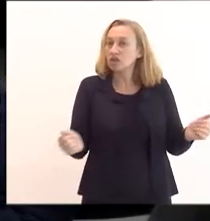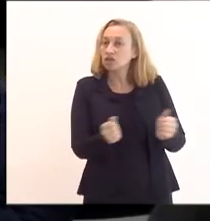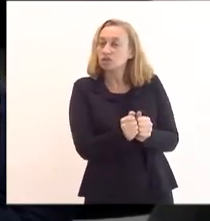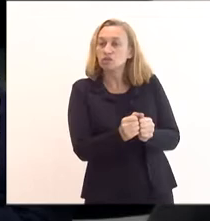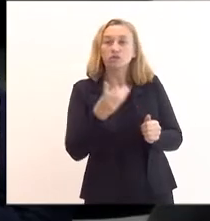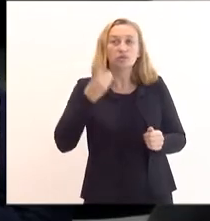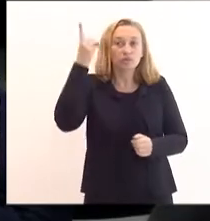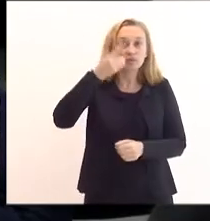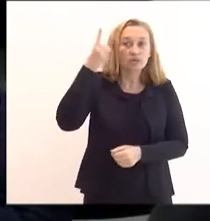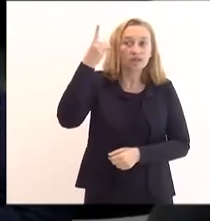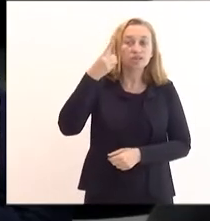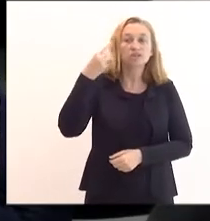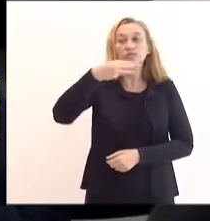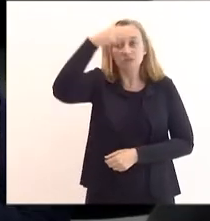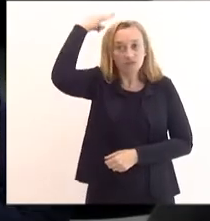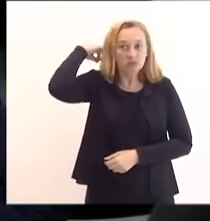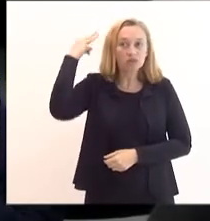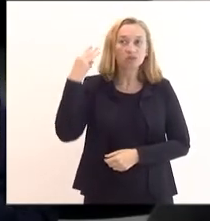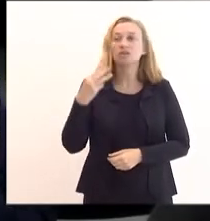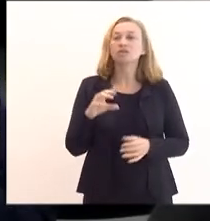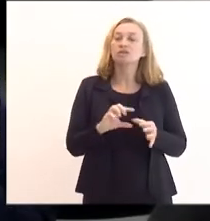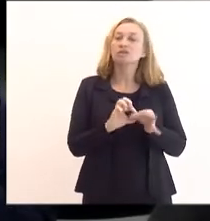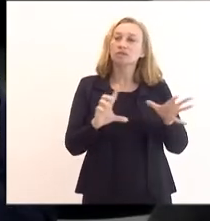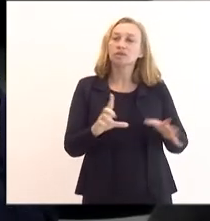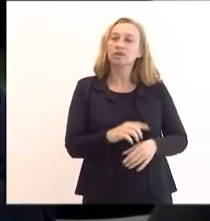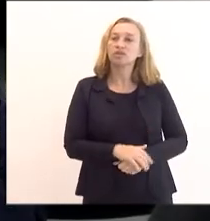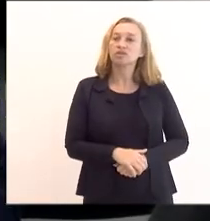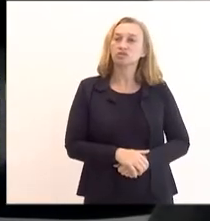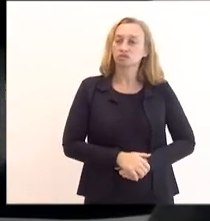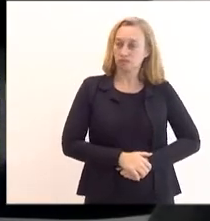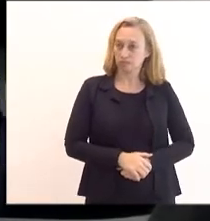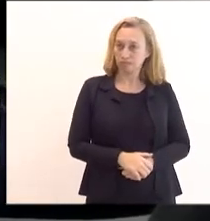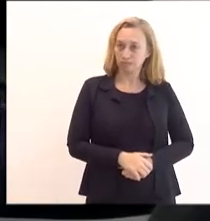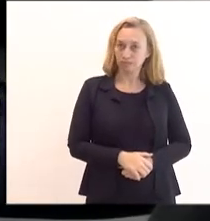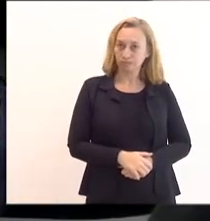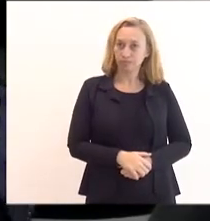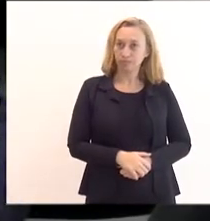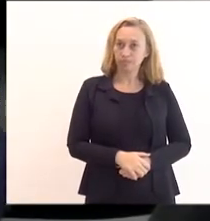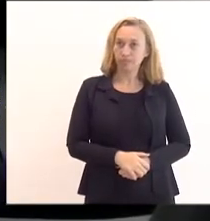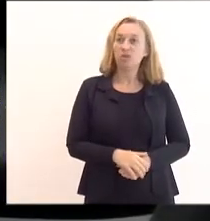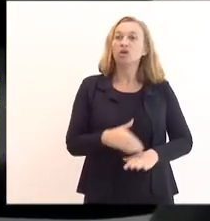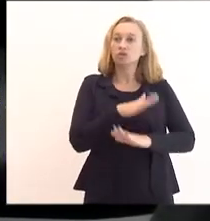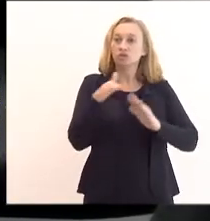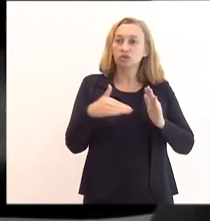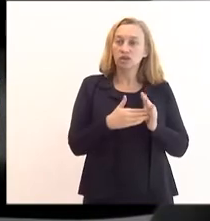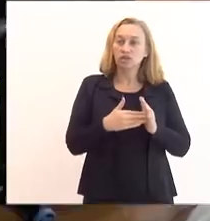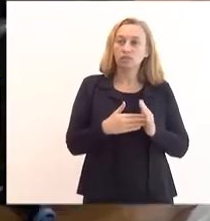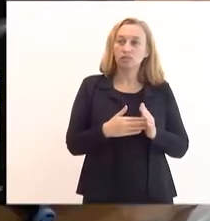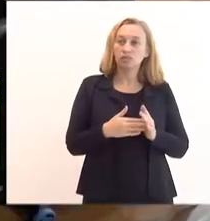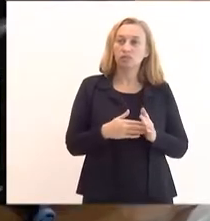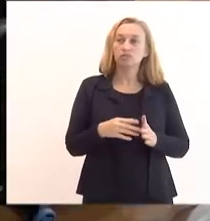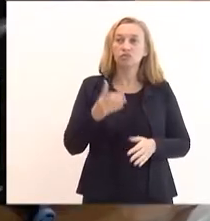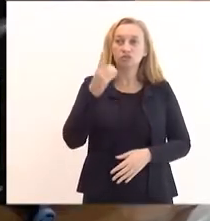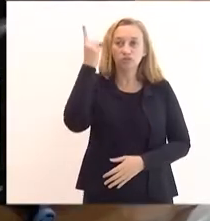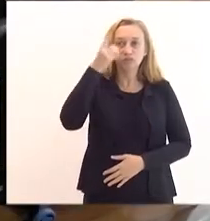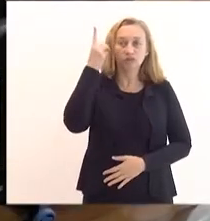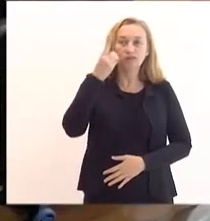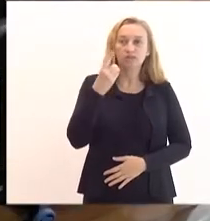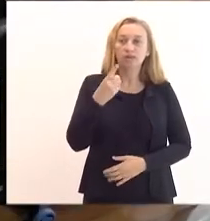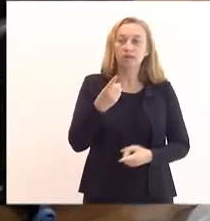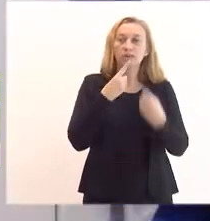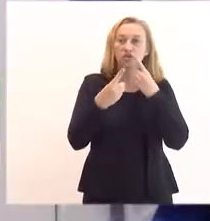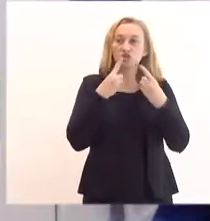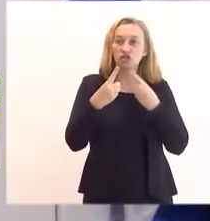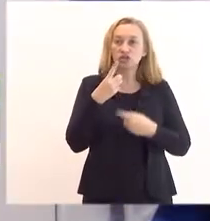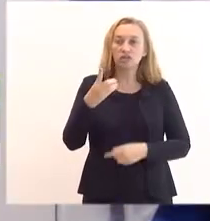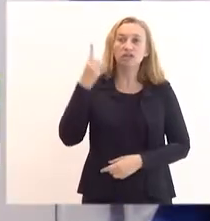Pacheco e a gente parte para um autorizativo com um voto total do colegiado. Para discutir.